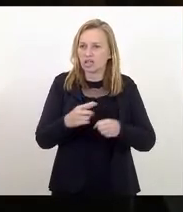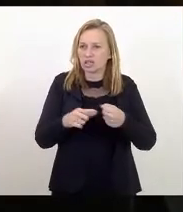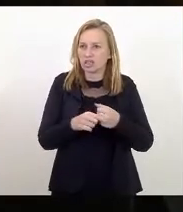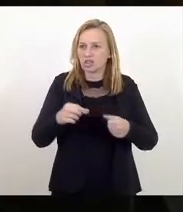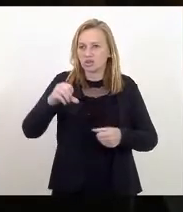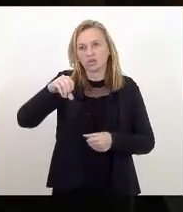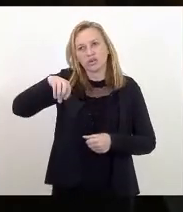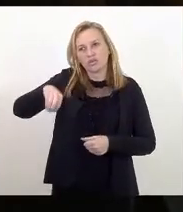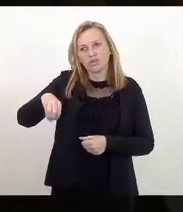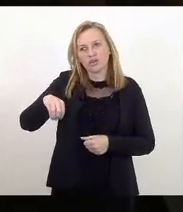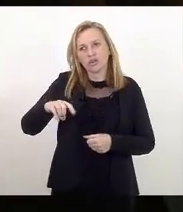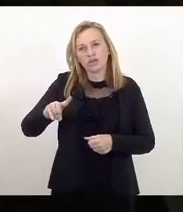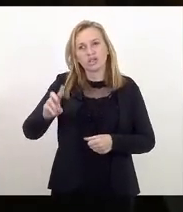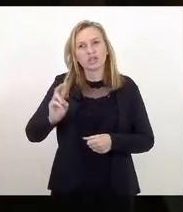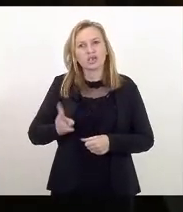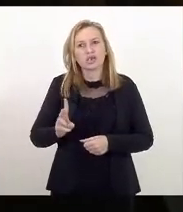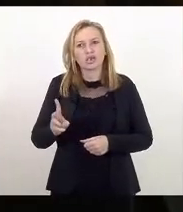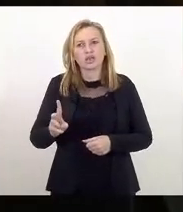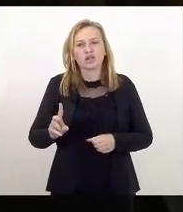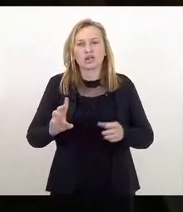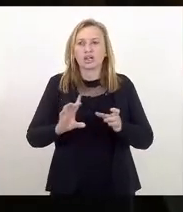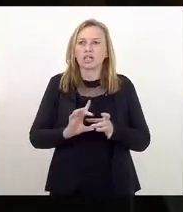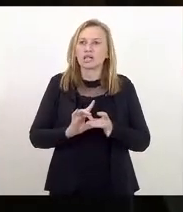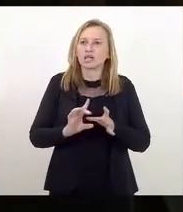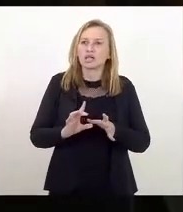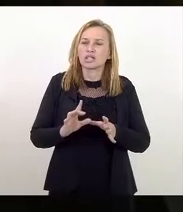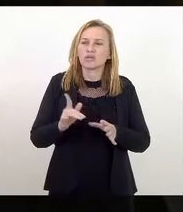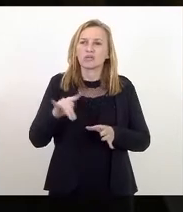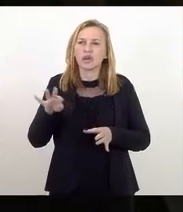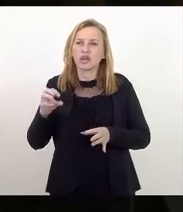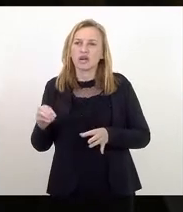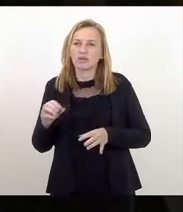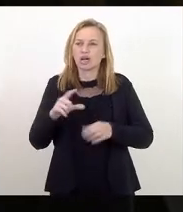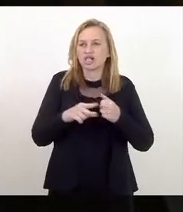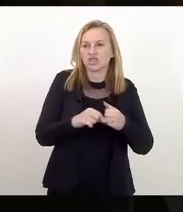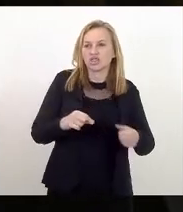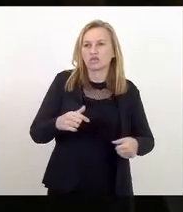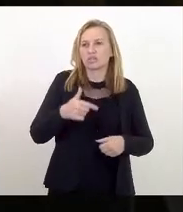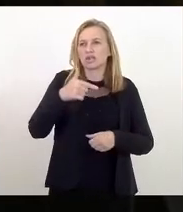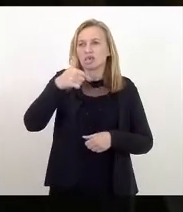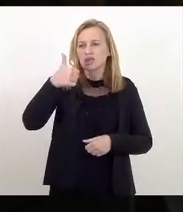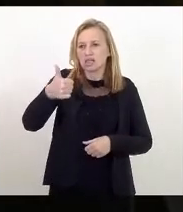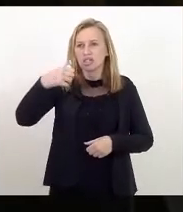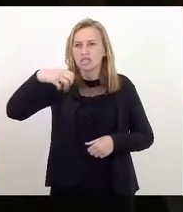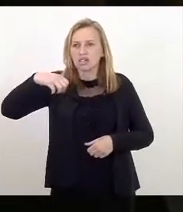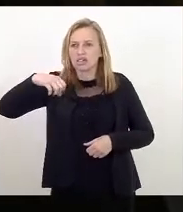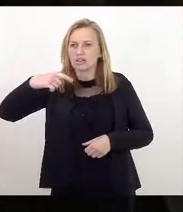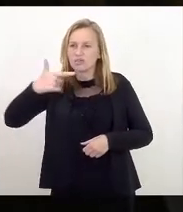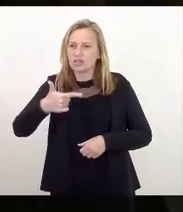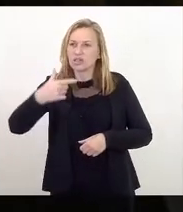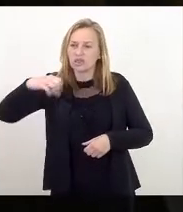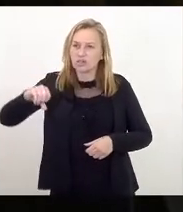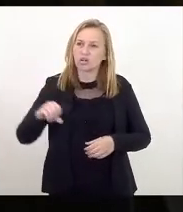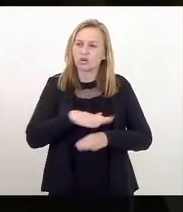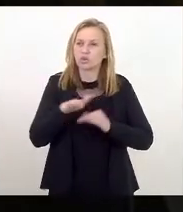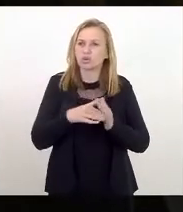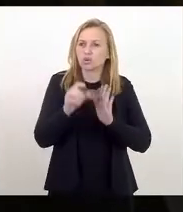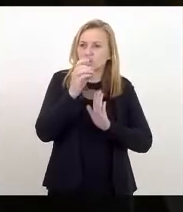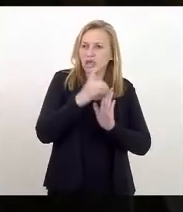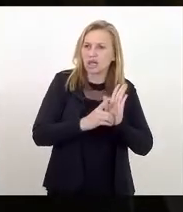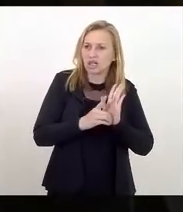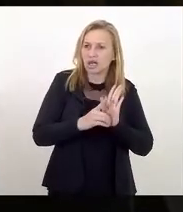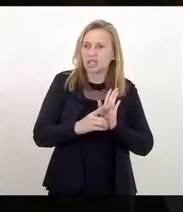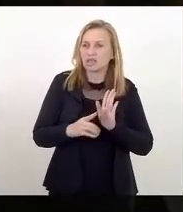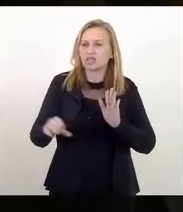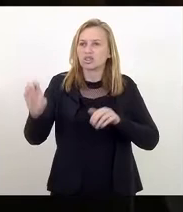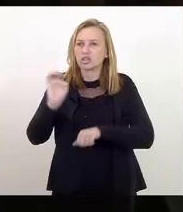90 e seguintes, e a licença prêmio prevista nos artigos 129 e seguintes. Todos do decreto estadual 2.479